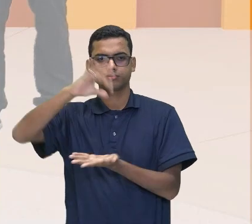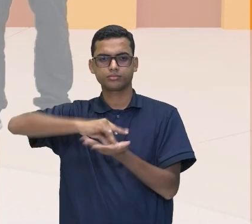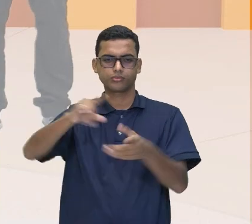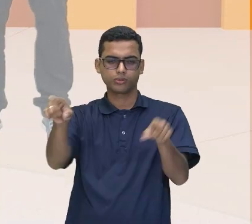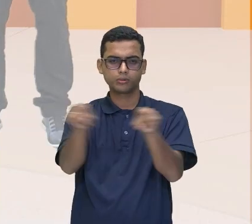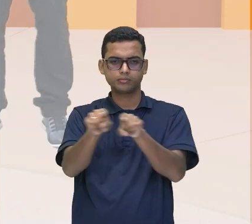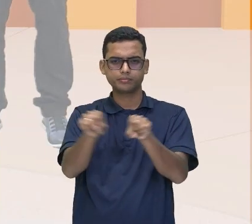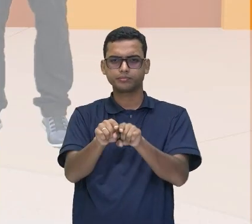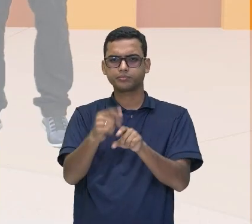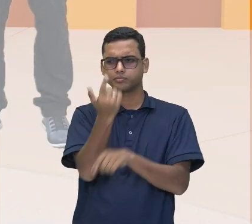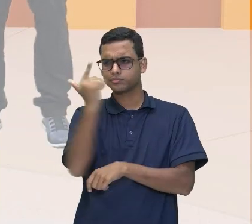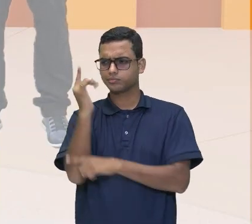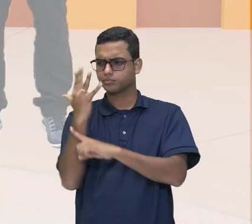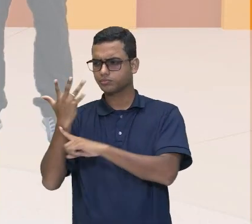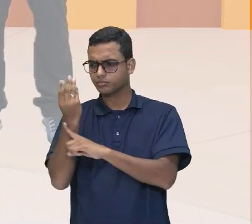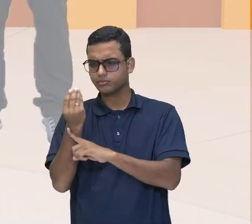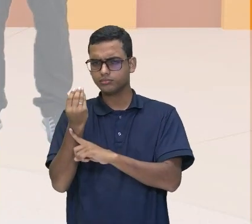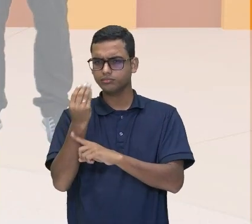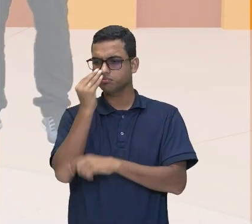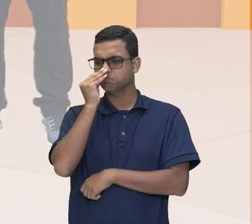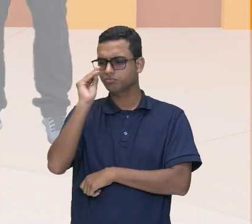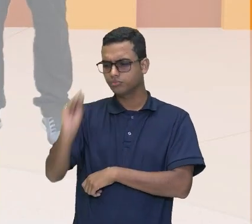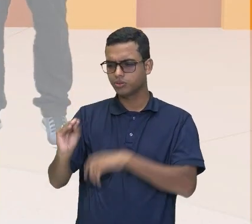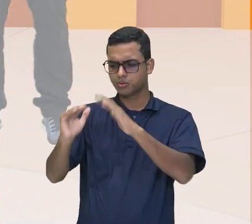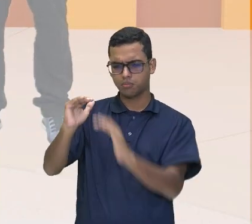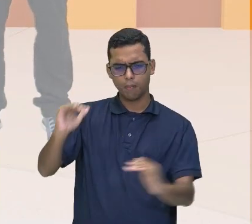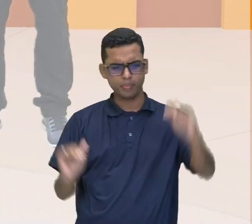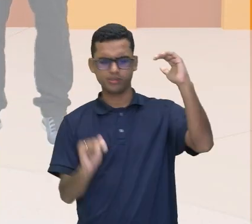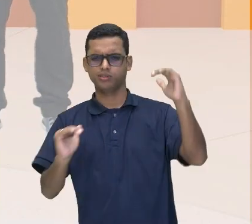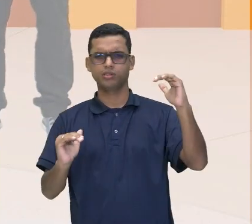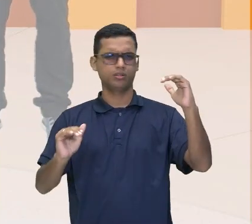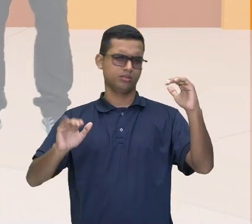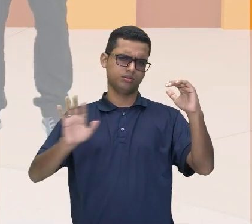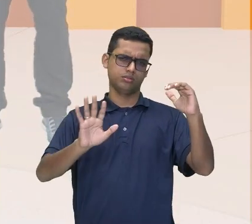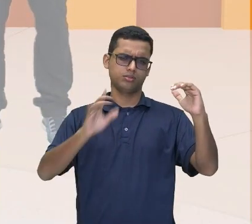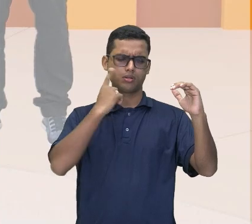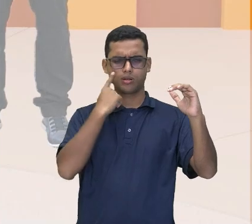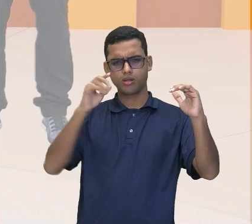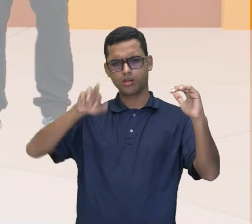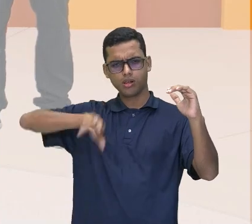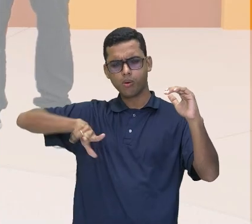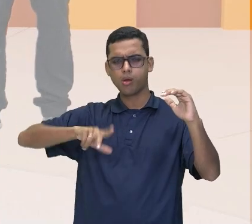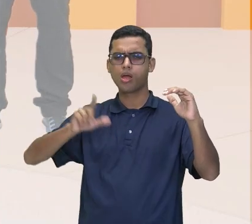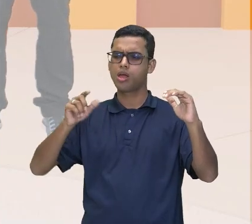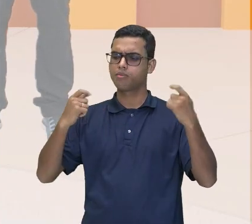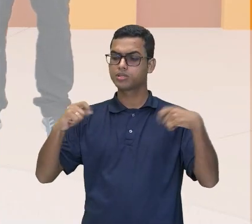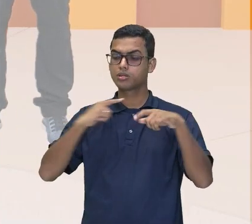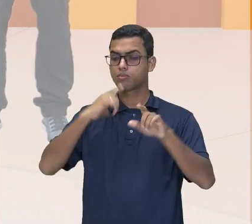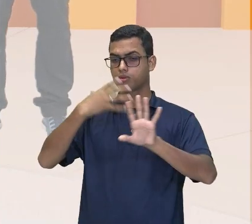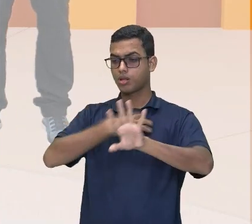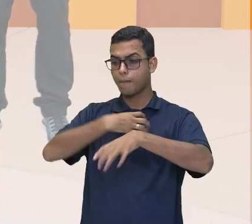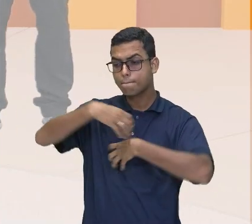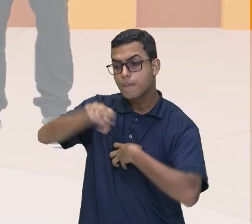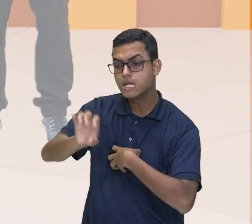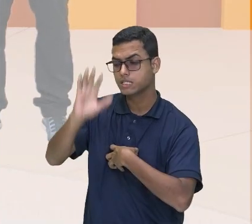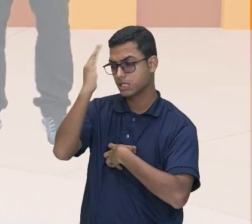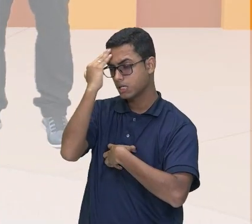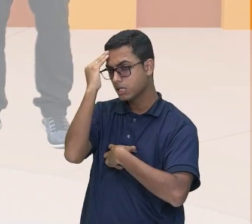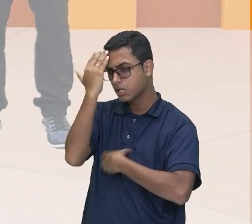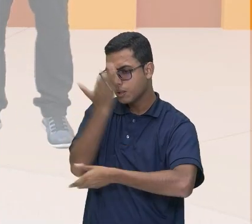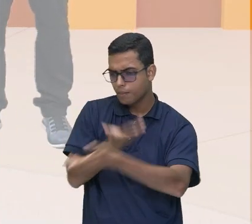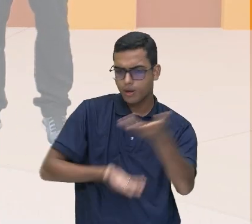do outro, né? Então, porque ela nos convida a entender o outro. Quem é o outro? Através da arte. Até isso a gente pode